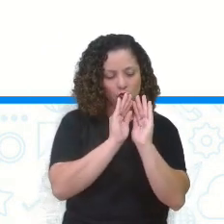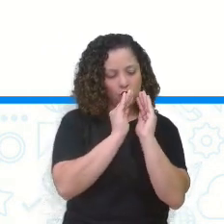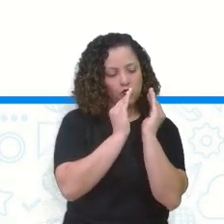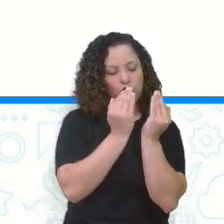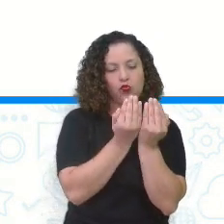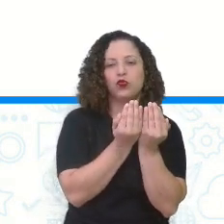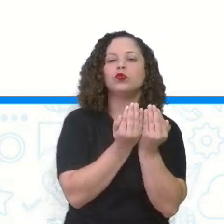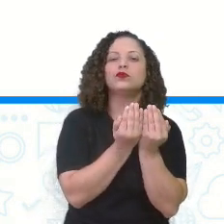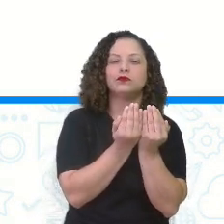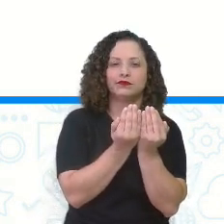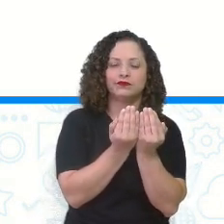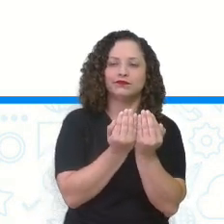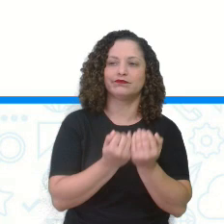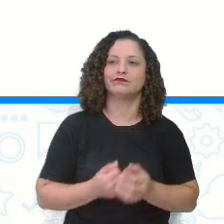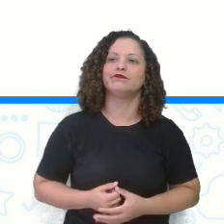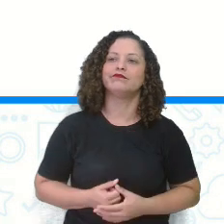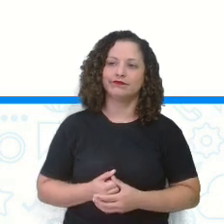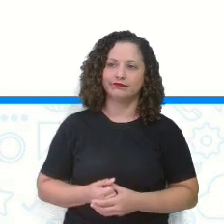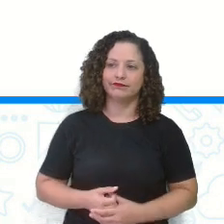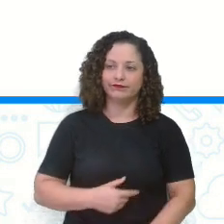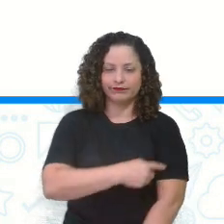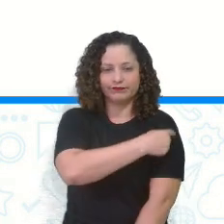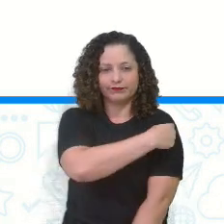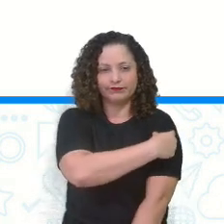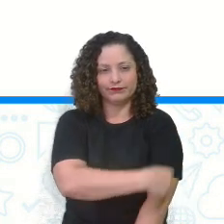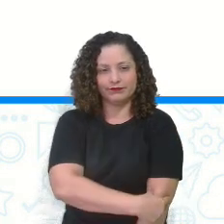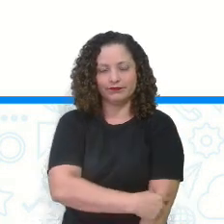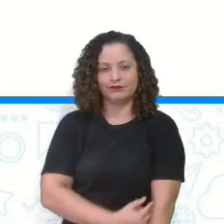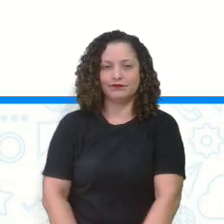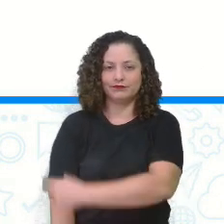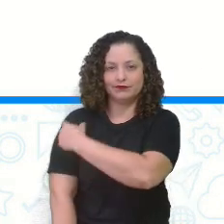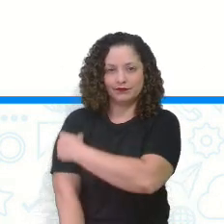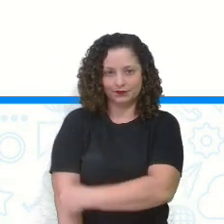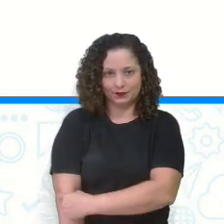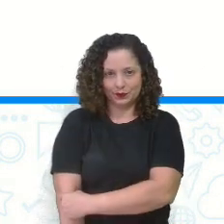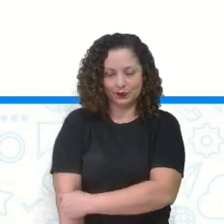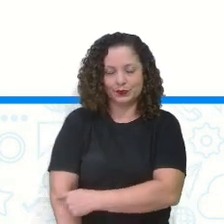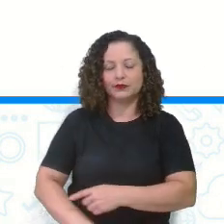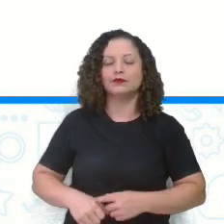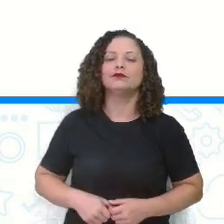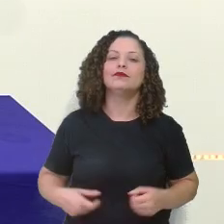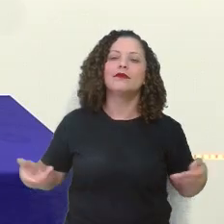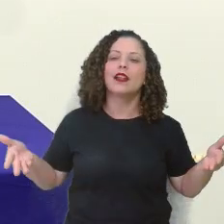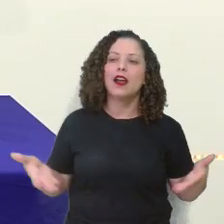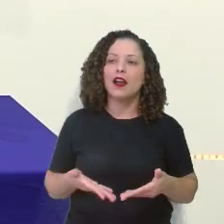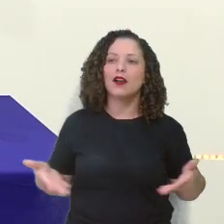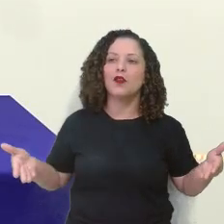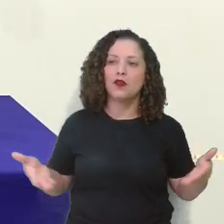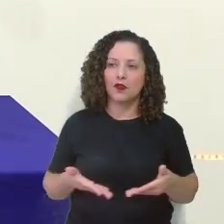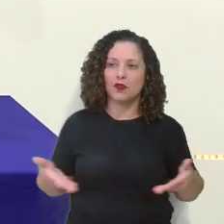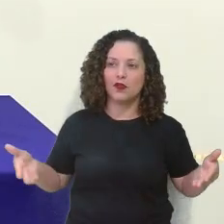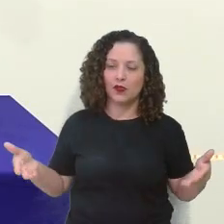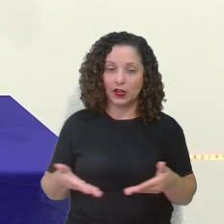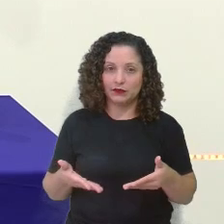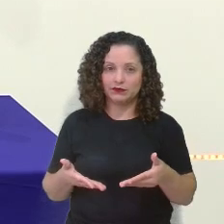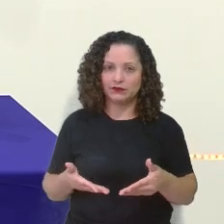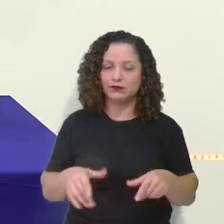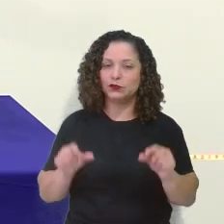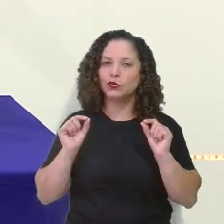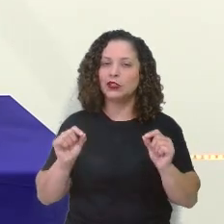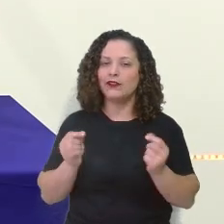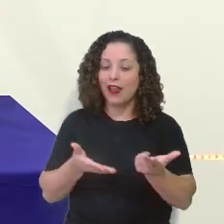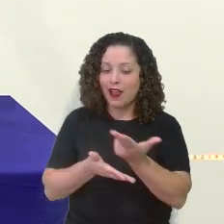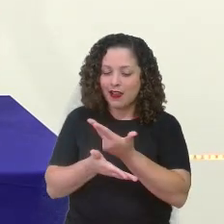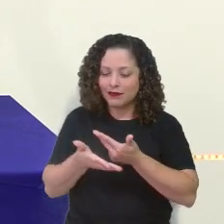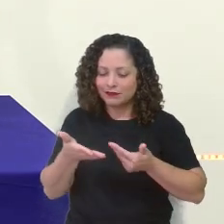dos braços com a metade de um rolinho de papel higiênico. E agora, não é? Você vai decorar,